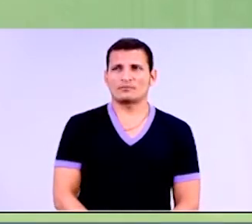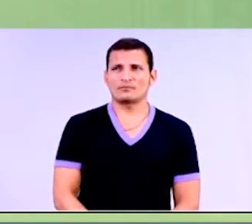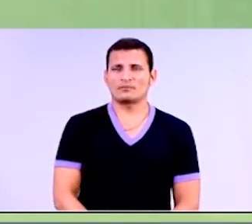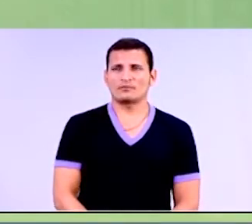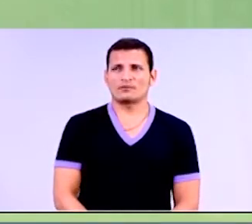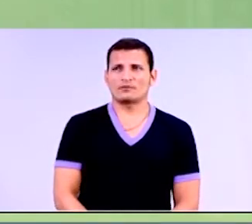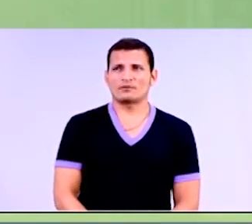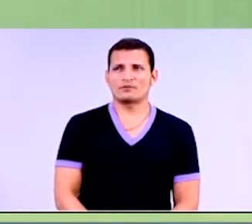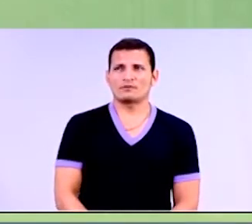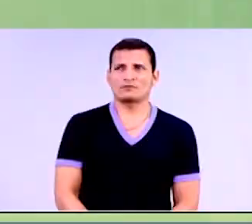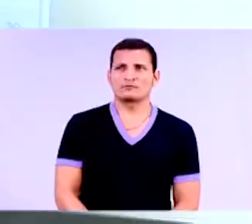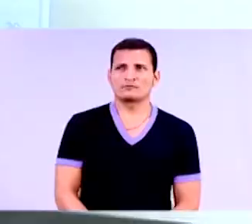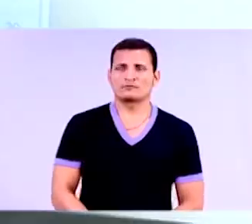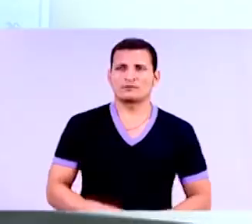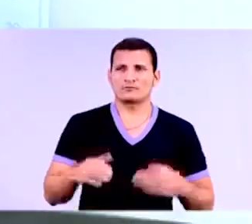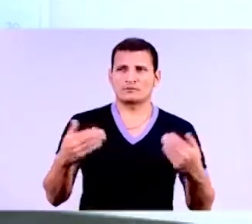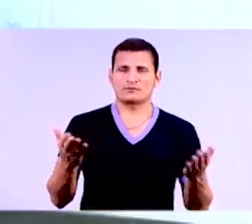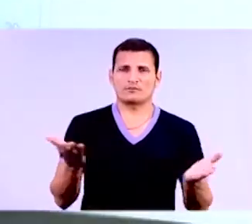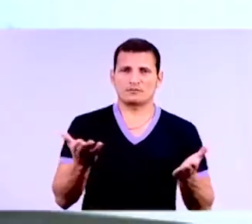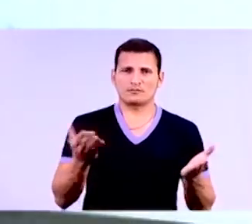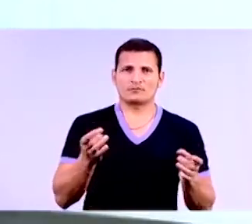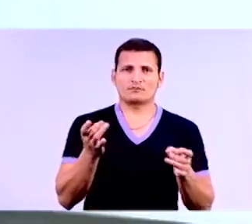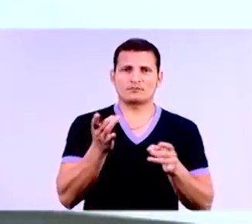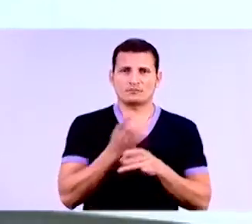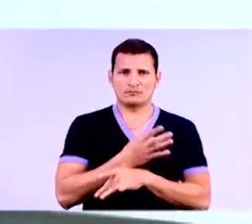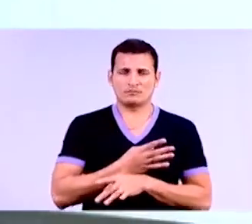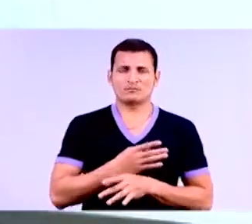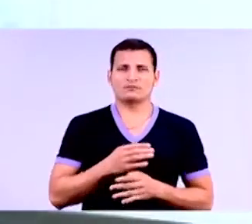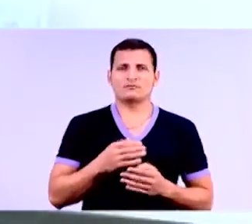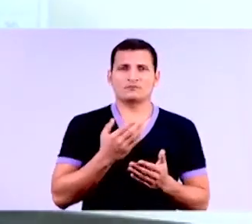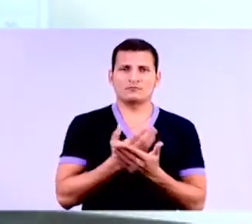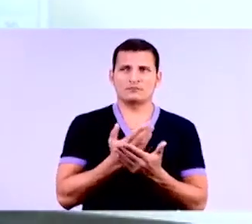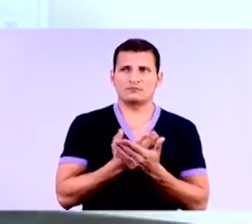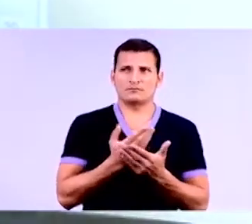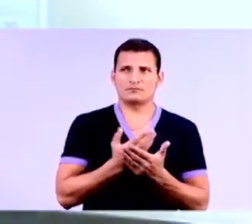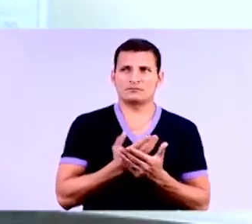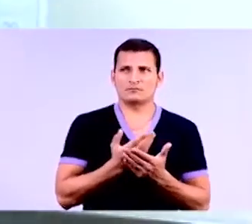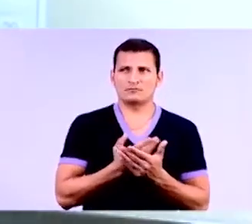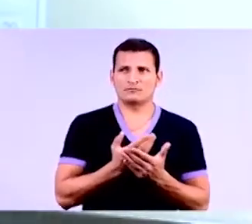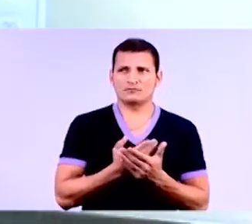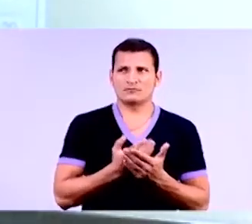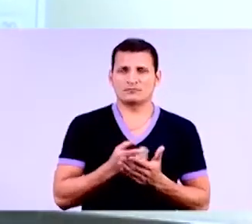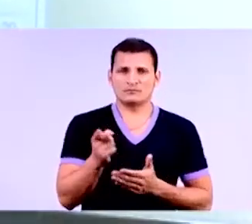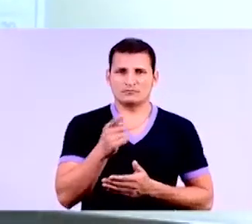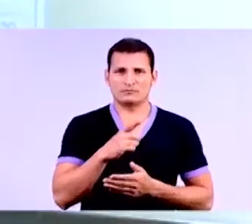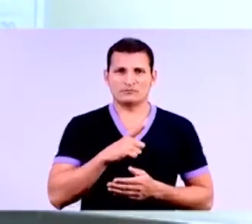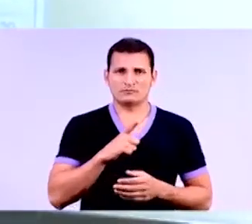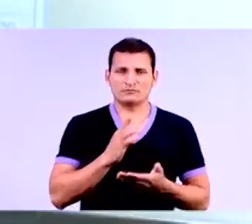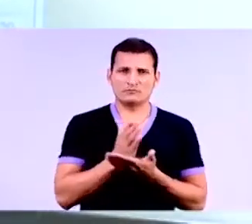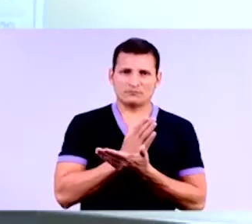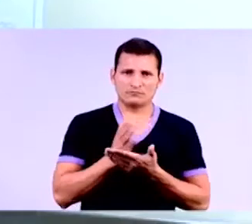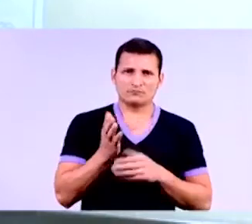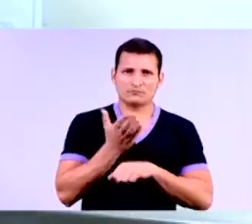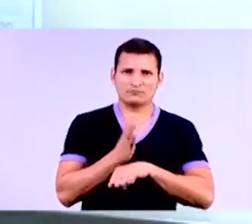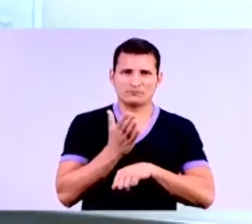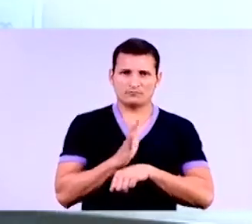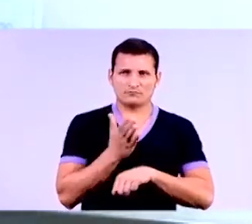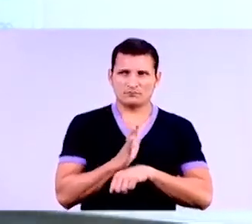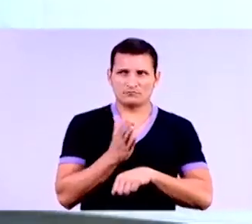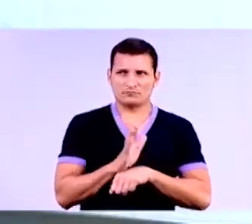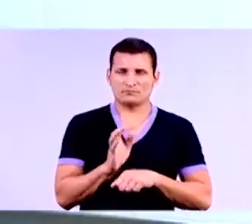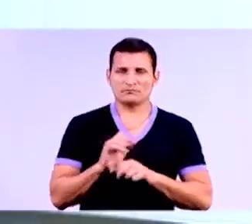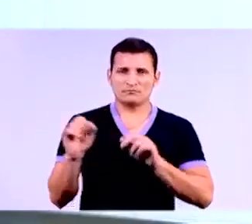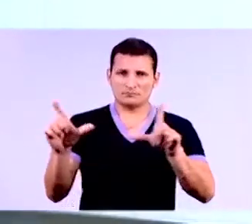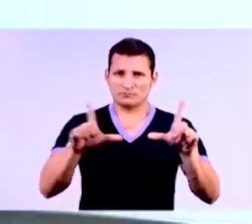nesse momento, encerrando essa primeira parte da nossa aula. Vocês vão ter agora algumas atividades baseadas no que